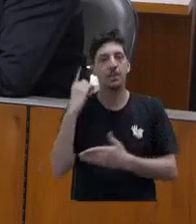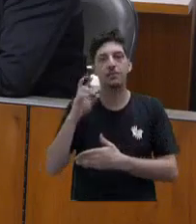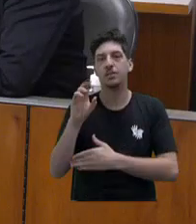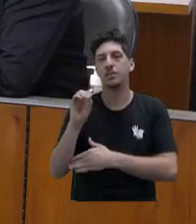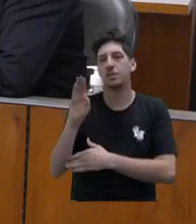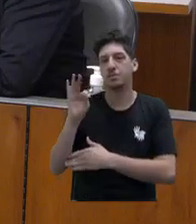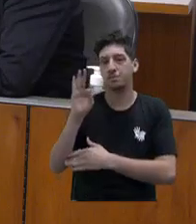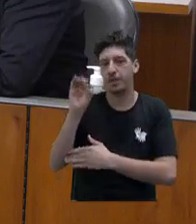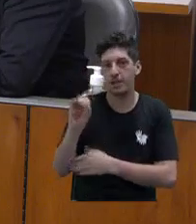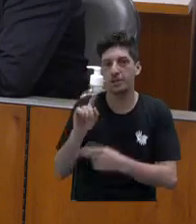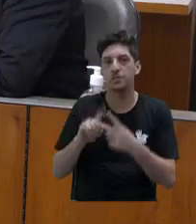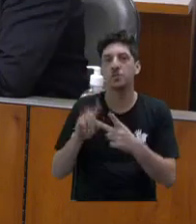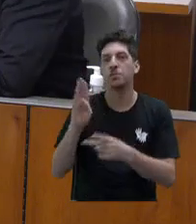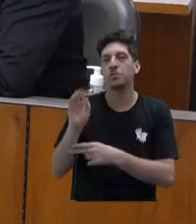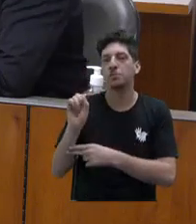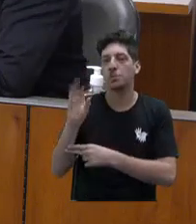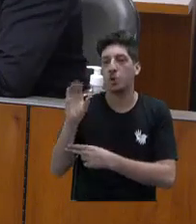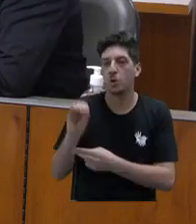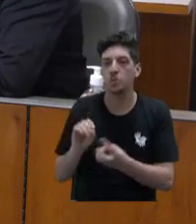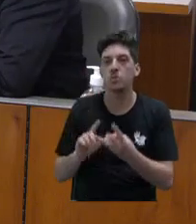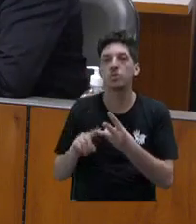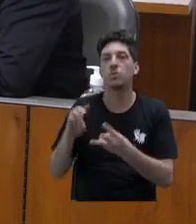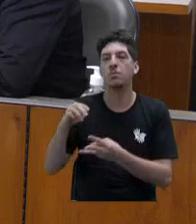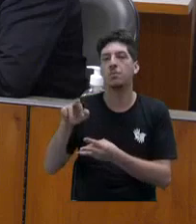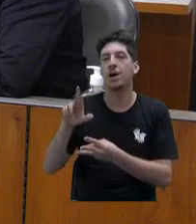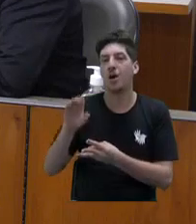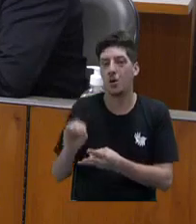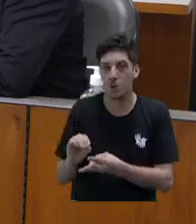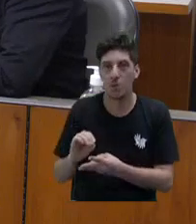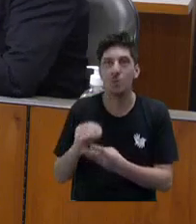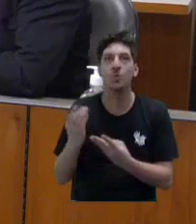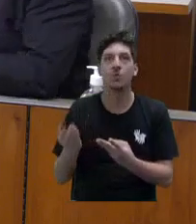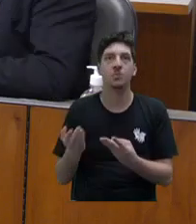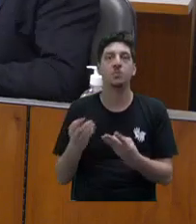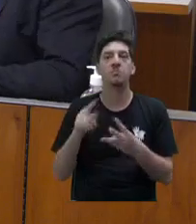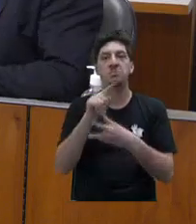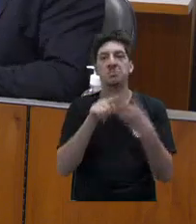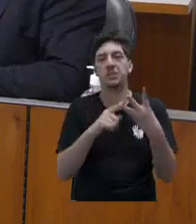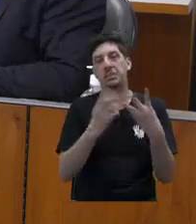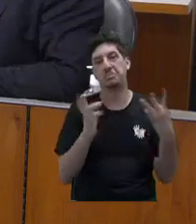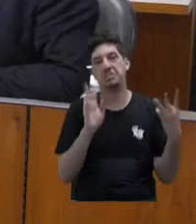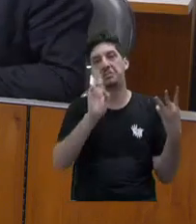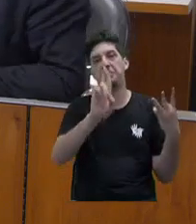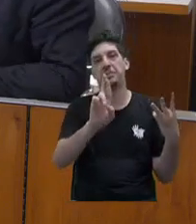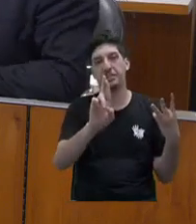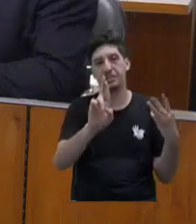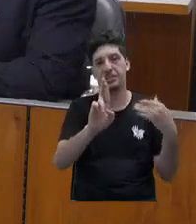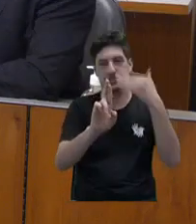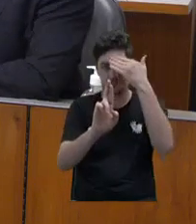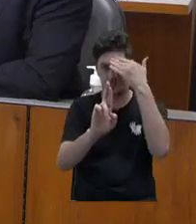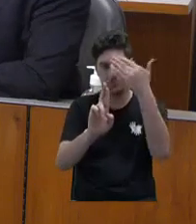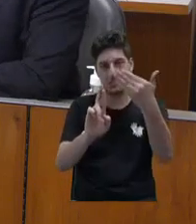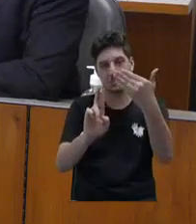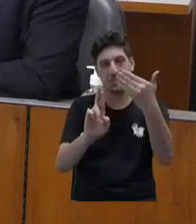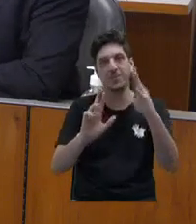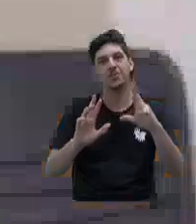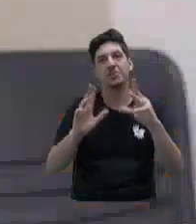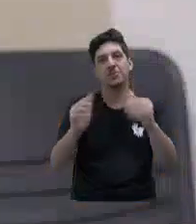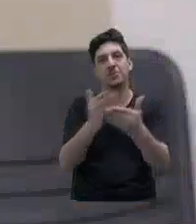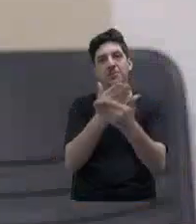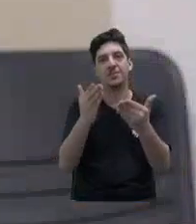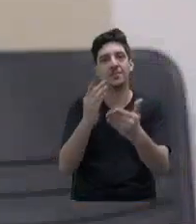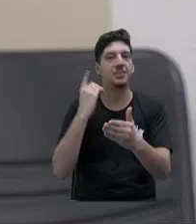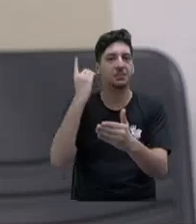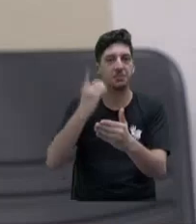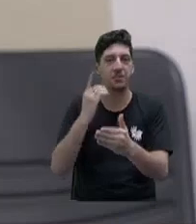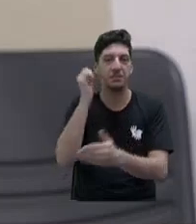Andrade, deputado Bosco, deputado Mauro Tramonte. No nome de vocês, eu agradeço a todos os deputados